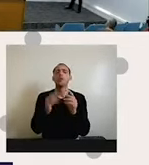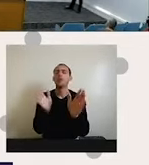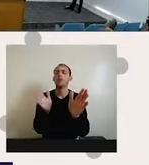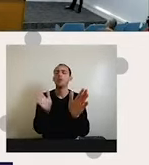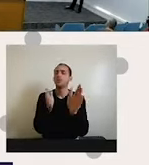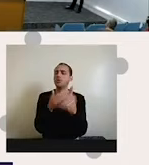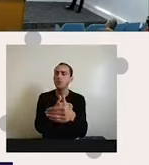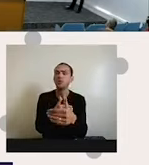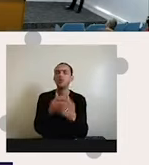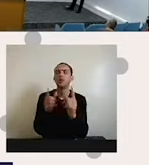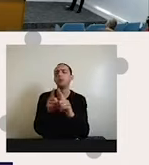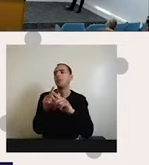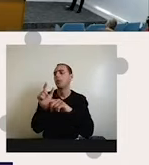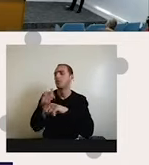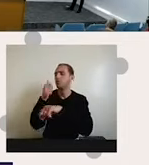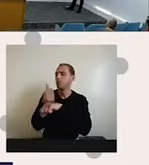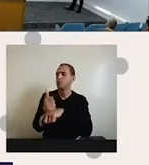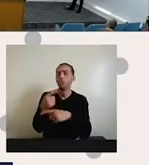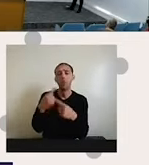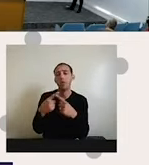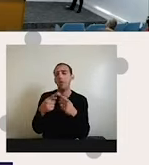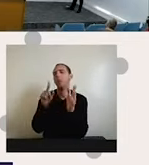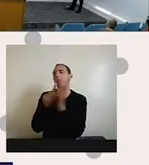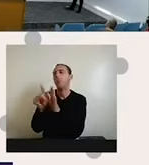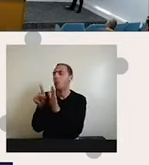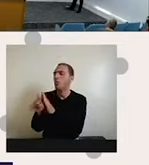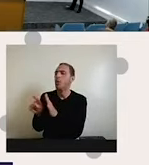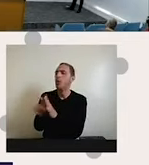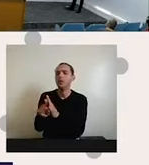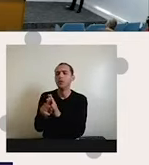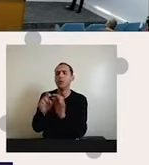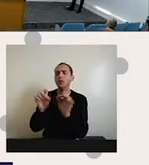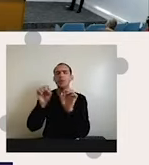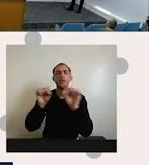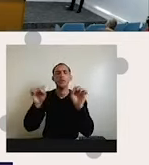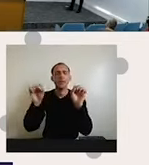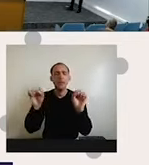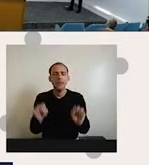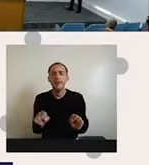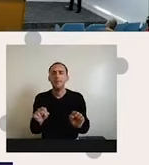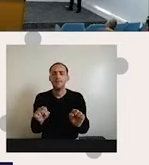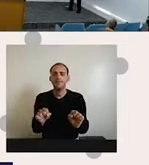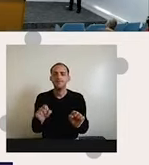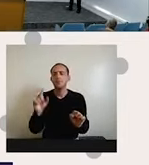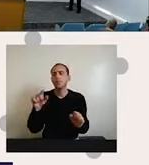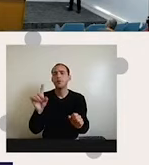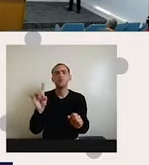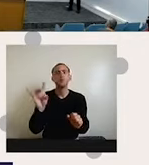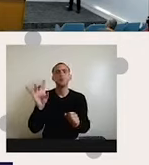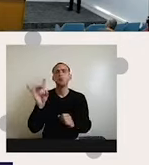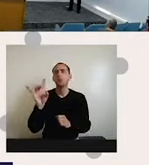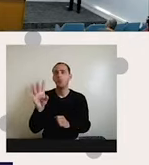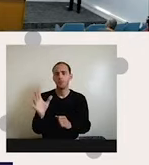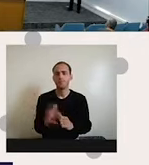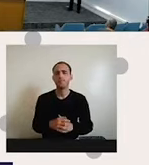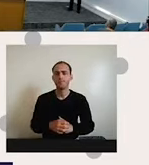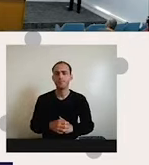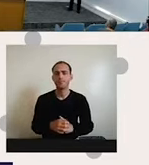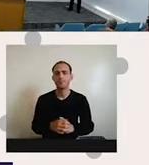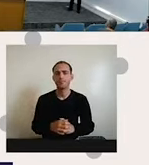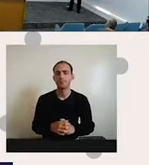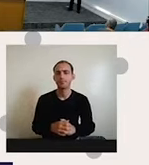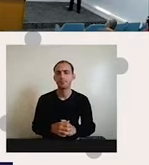pergunta no sistema da perícia é: a incapacidade decorrente de acidentes de trabalho, típico trajeto, se a história que está